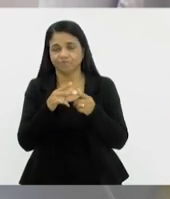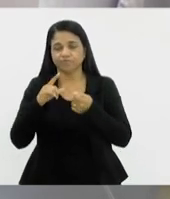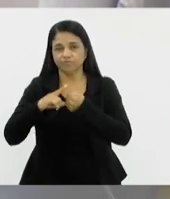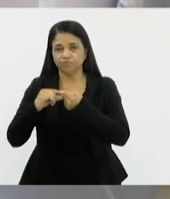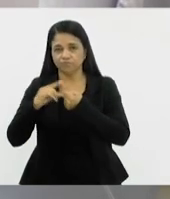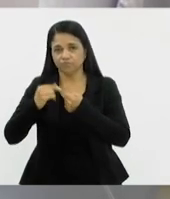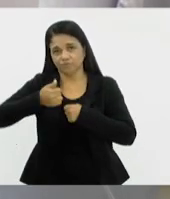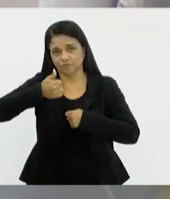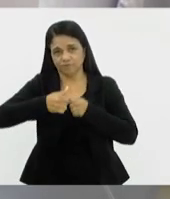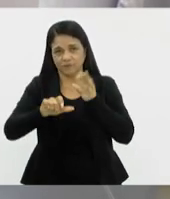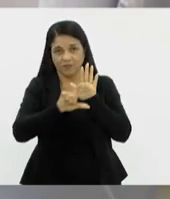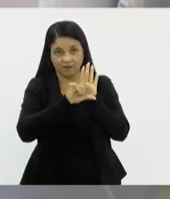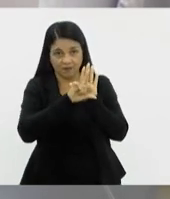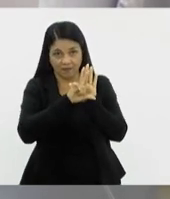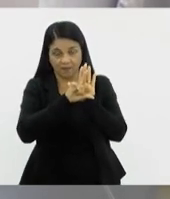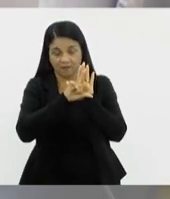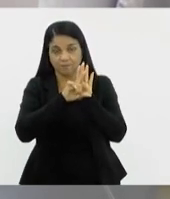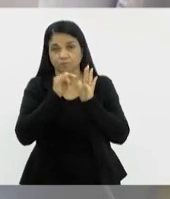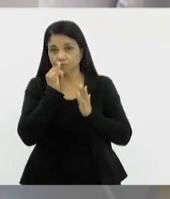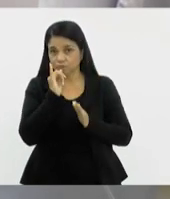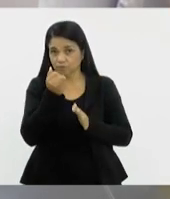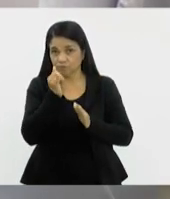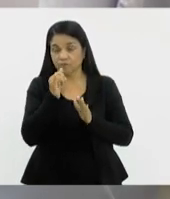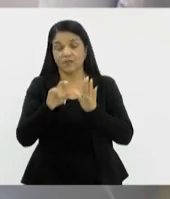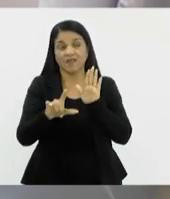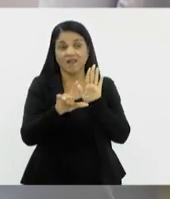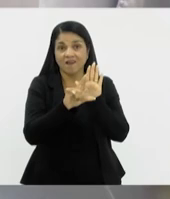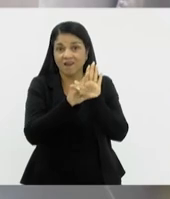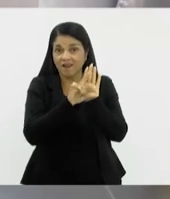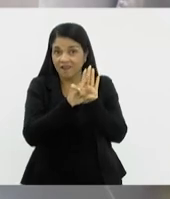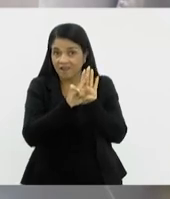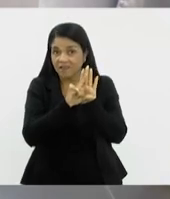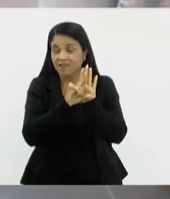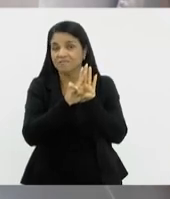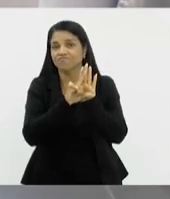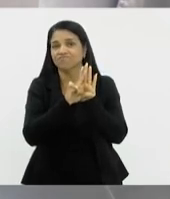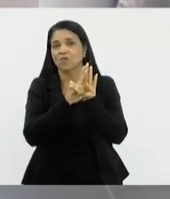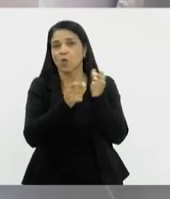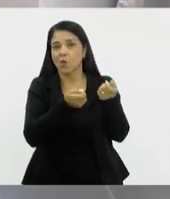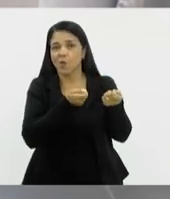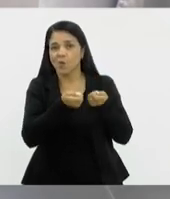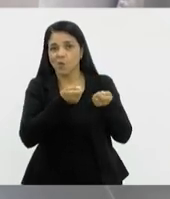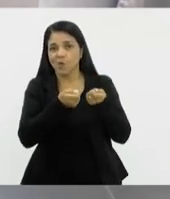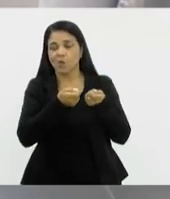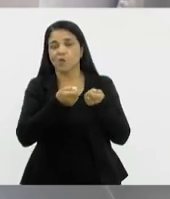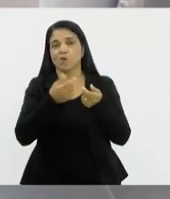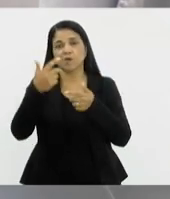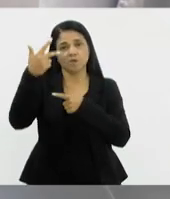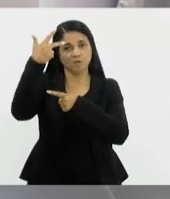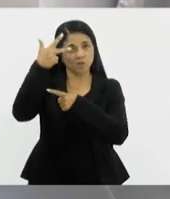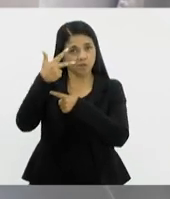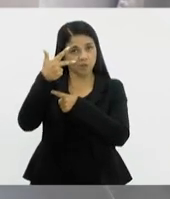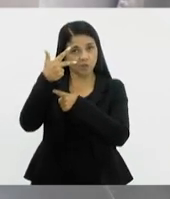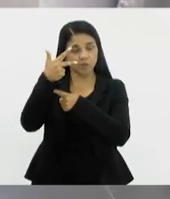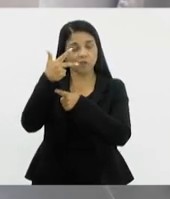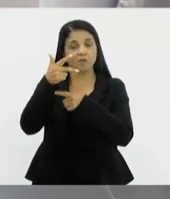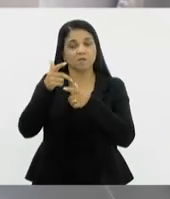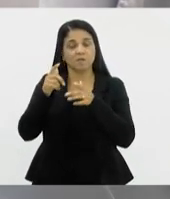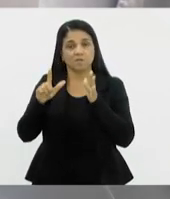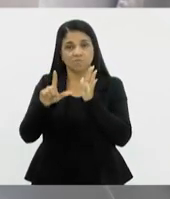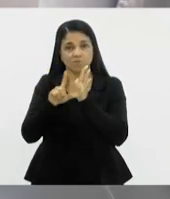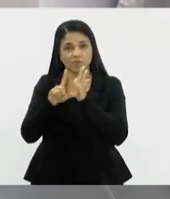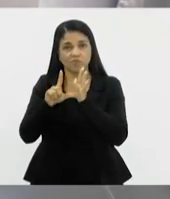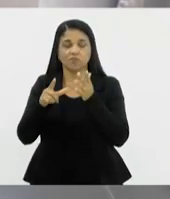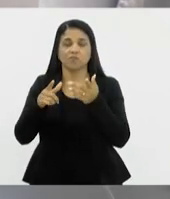da lei que eu citei fala: esta lei disciplina a proibição da instalação de câmeras de segurança nos estabelecimentos comerciais,